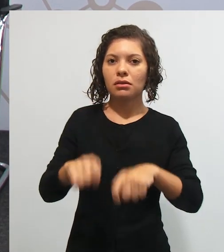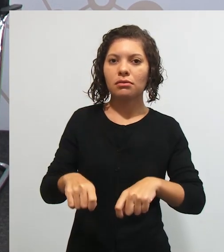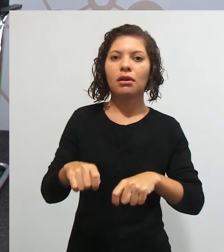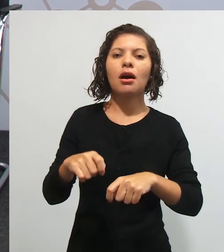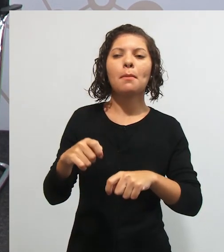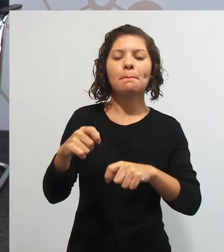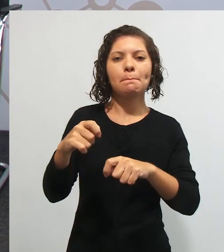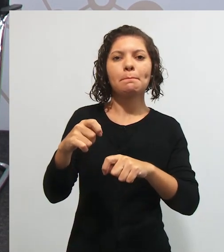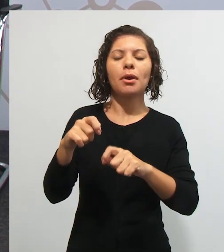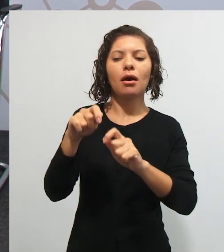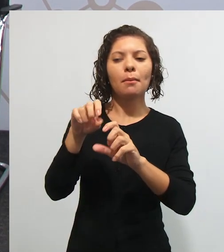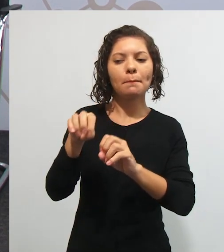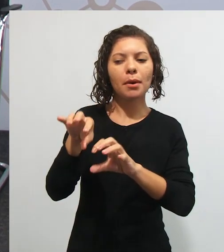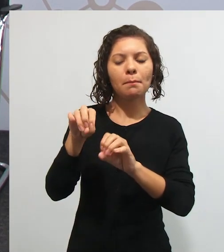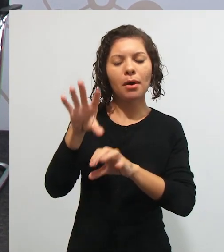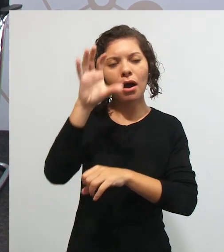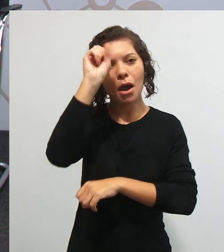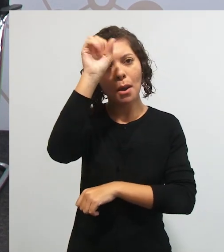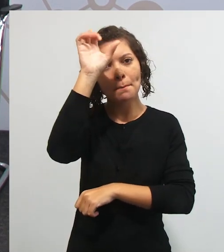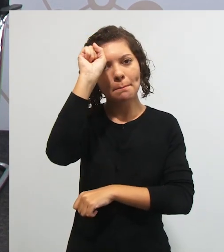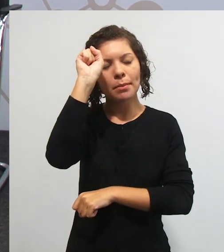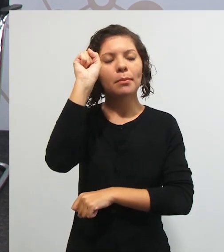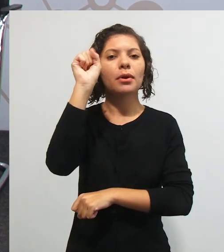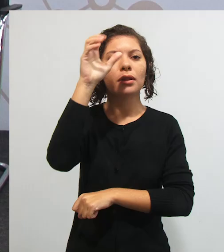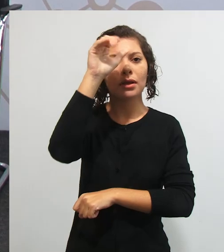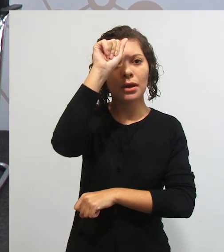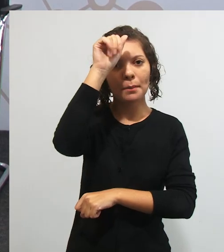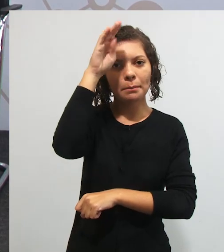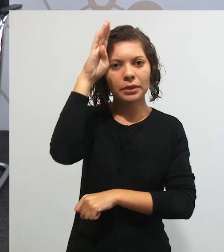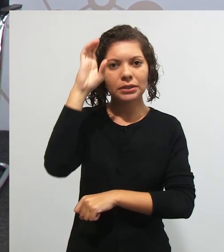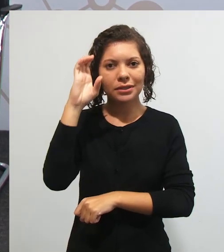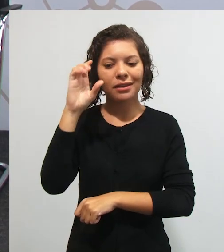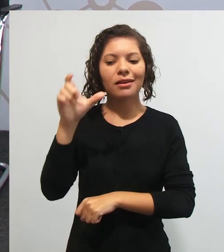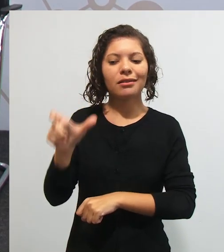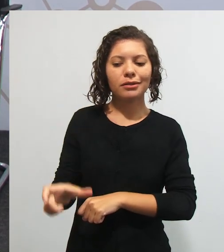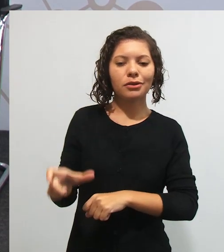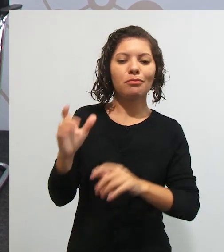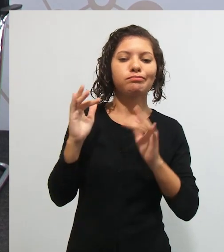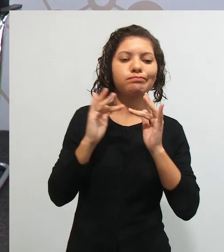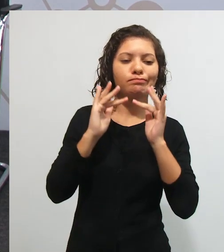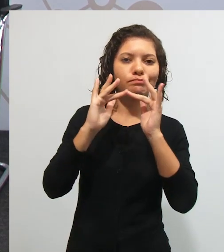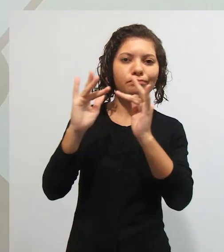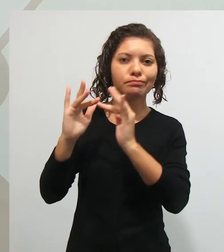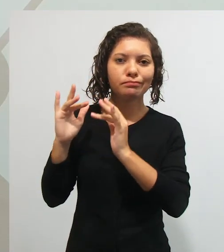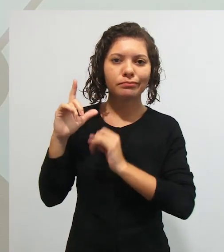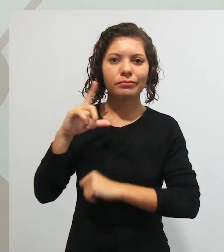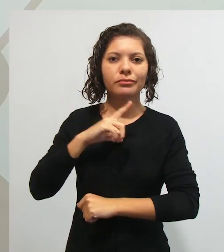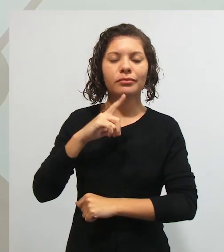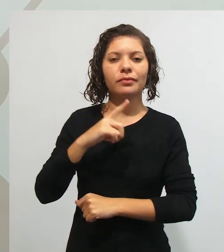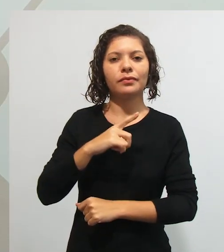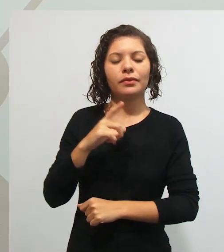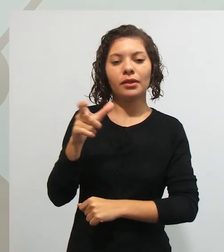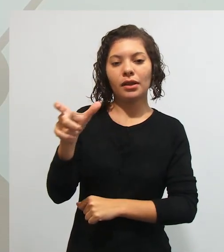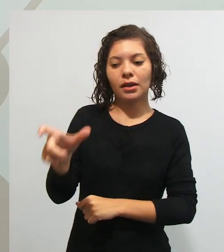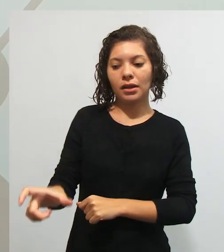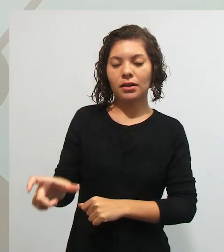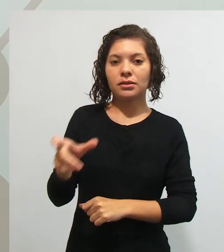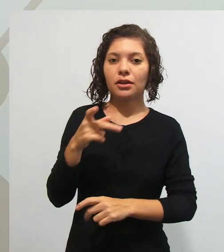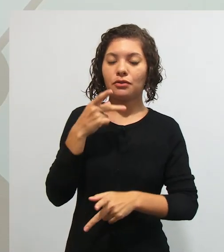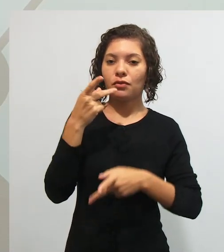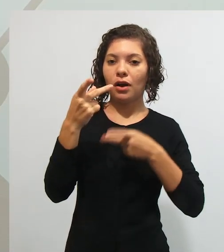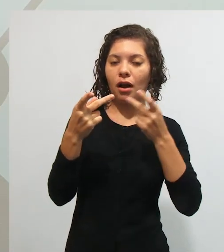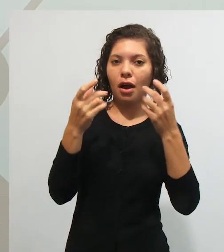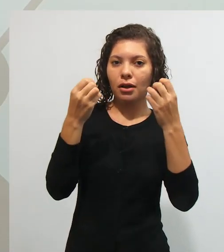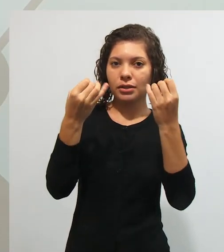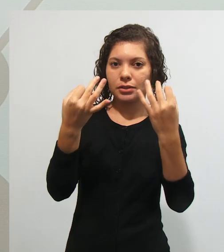propício à alfabetização, ela está em contato com o outro. E ao falar, há uma